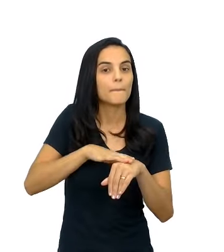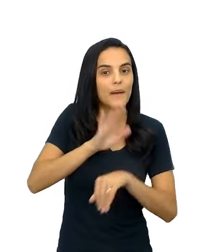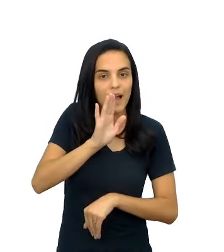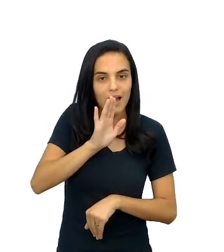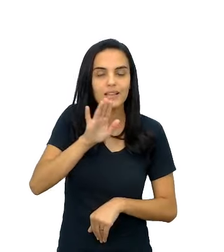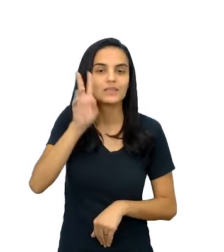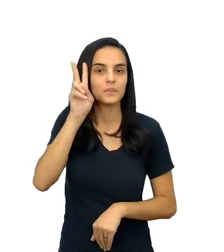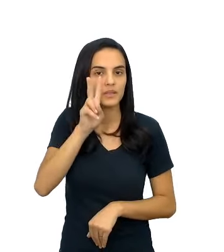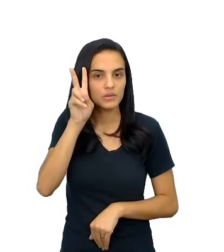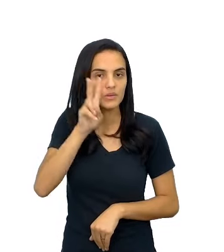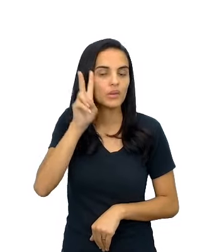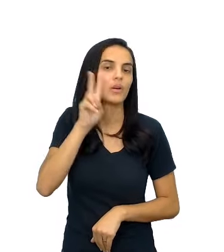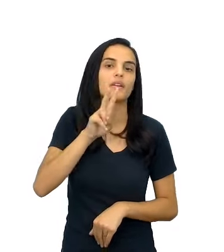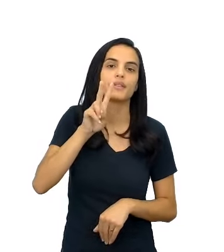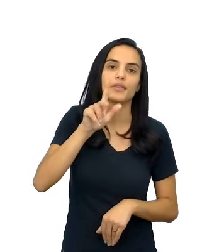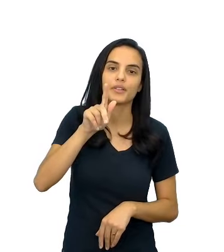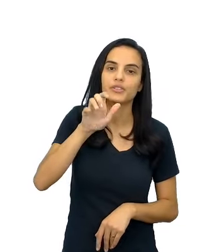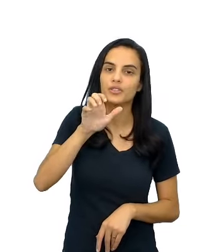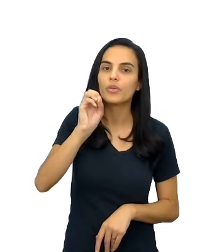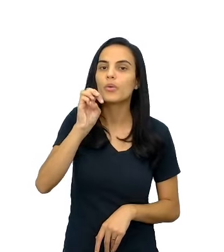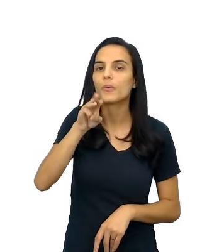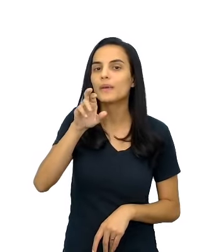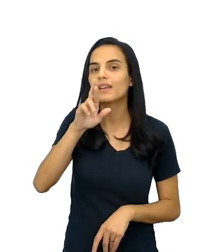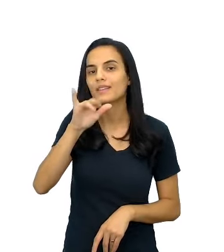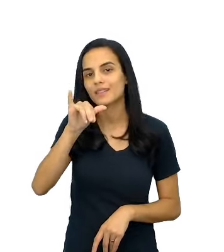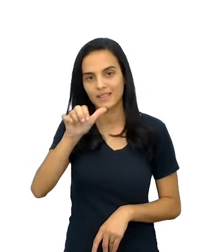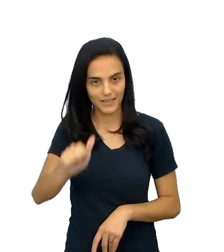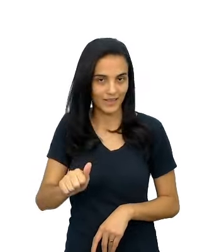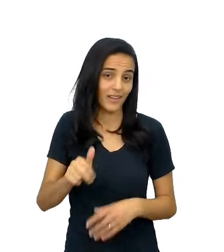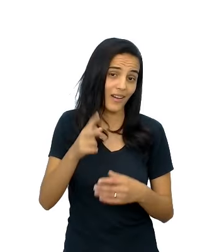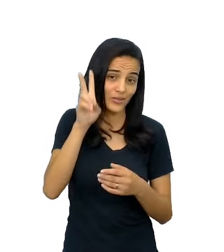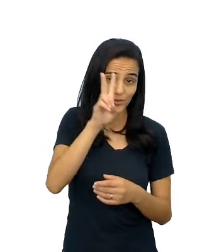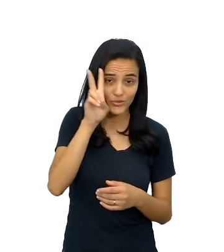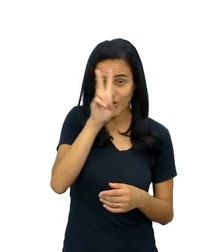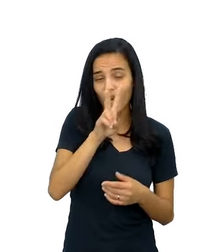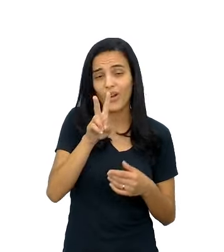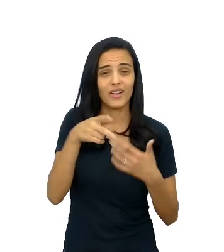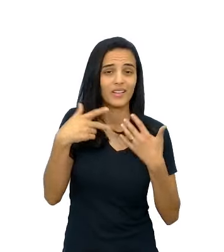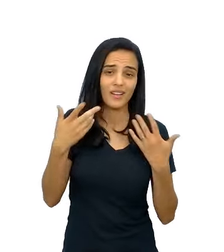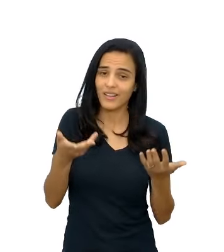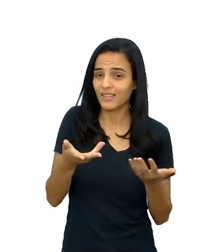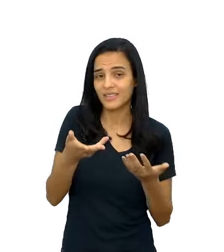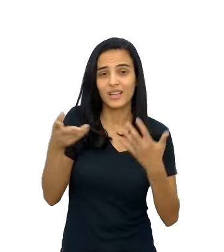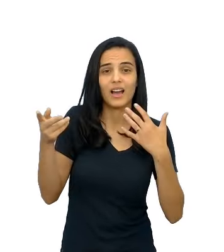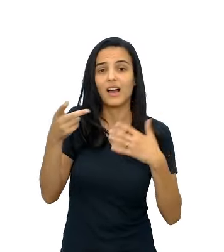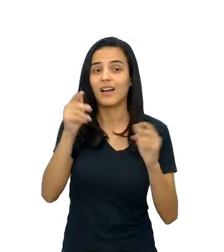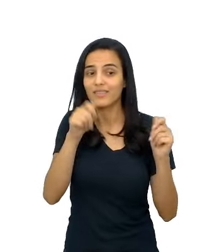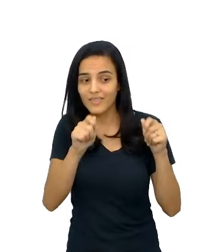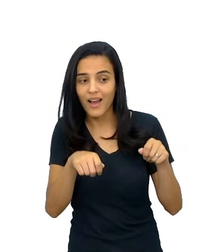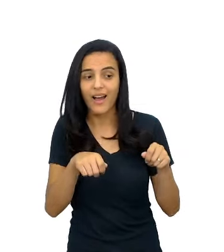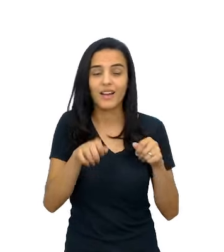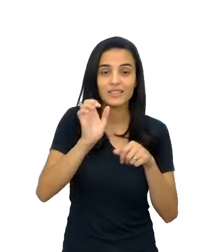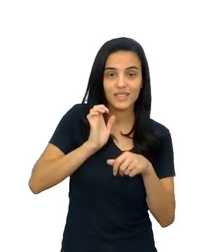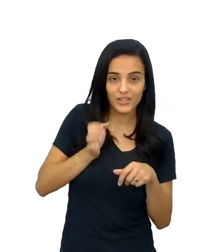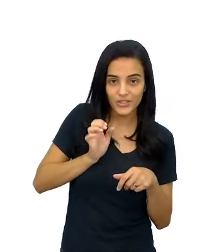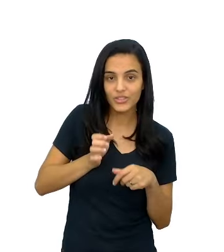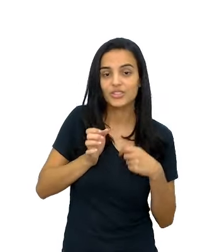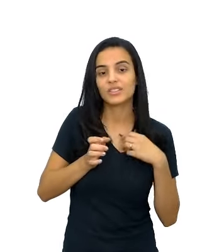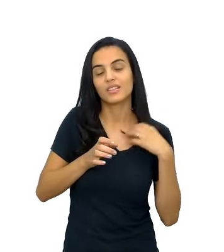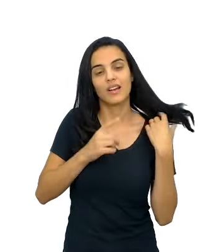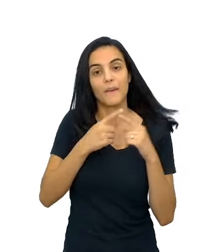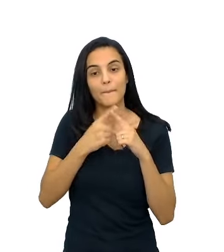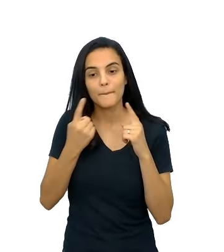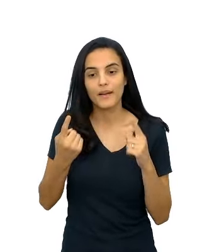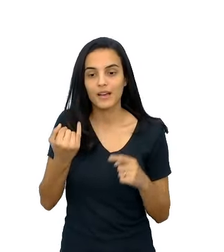a história da geometria, né? Ou da história também dos números, a história da probabilidade estatística, né? Mas isso